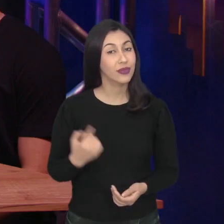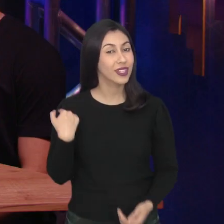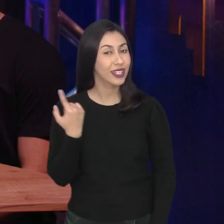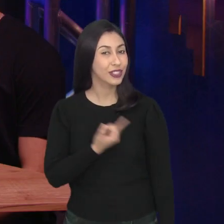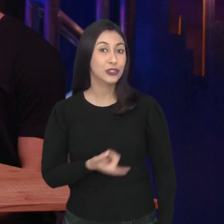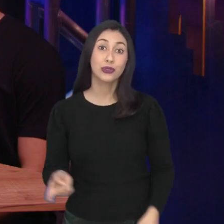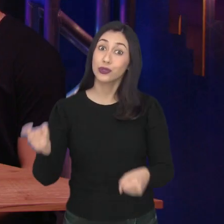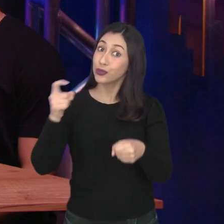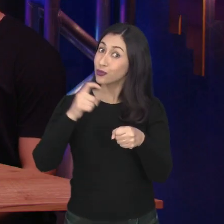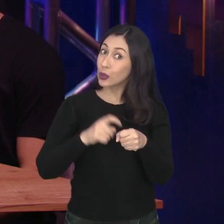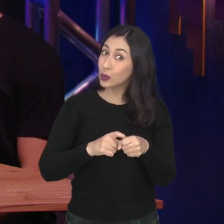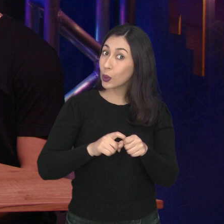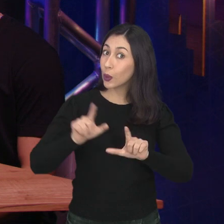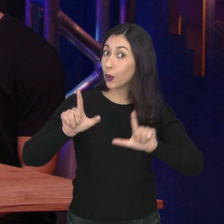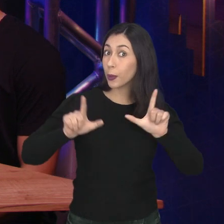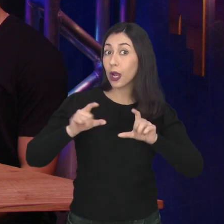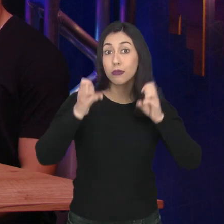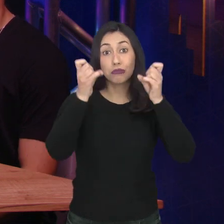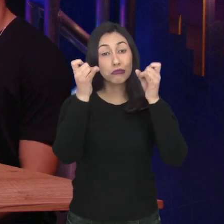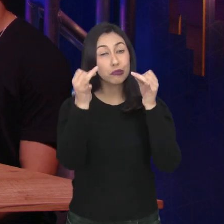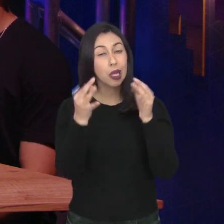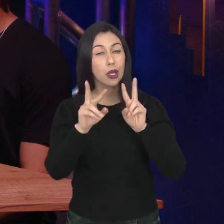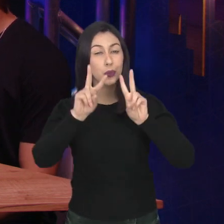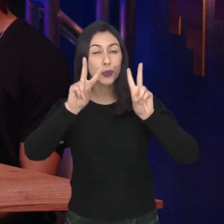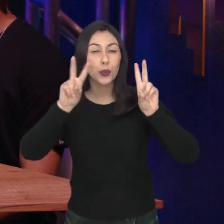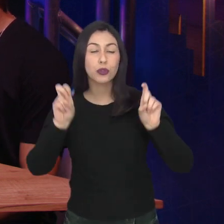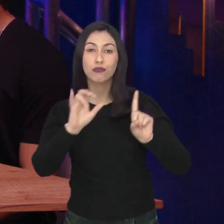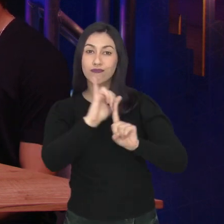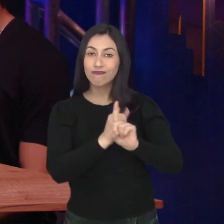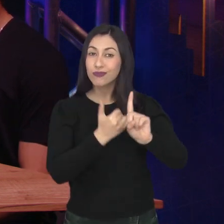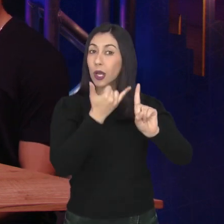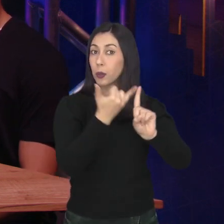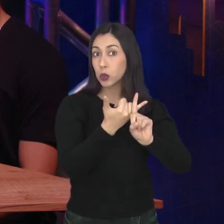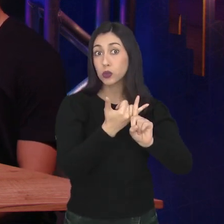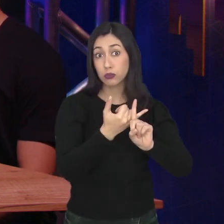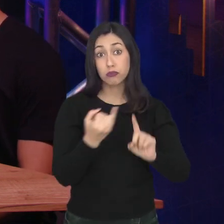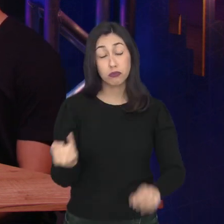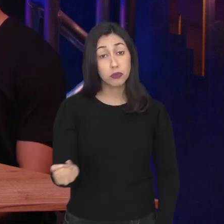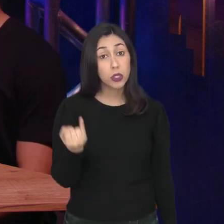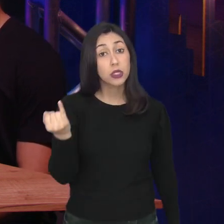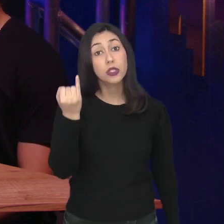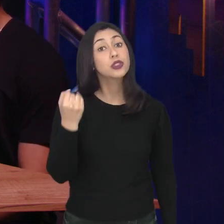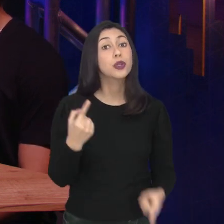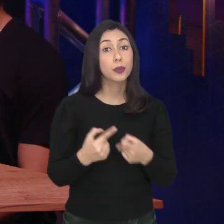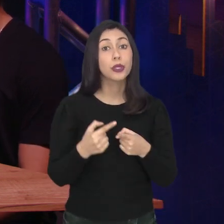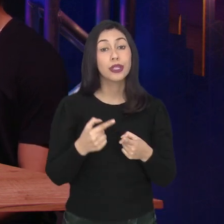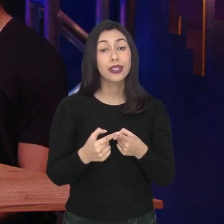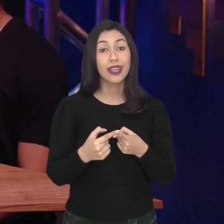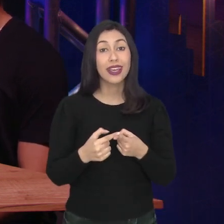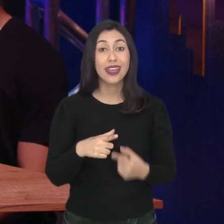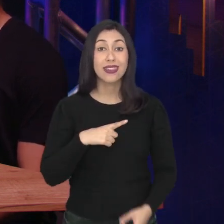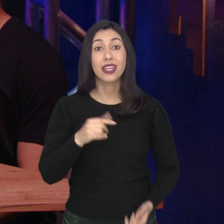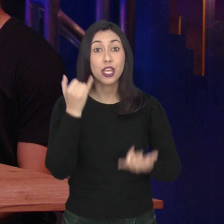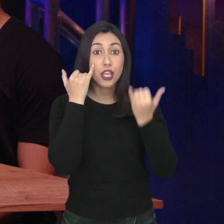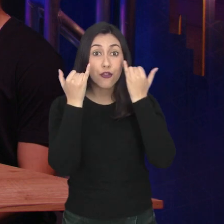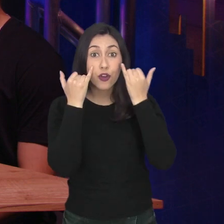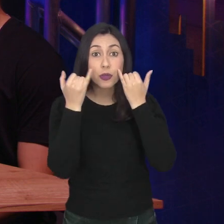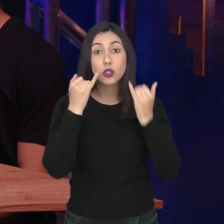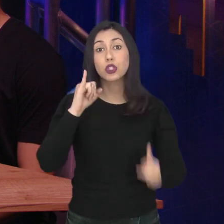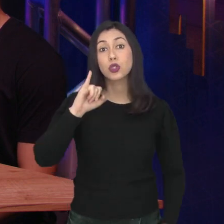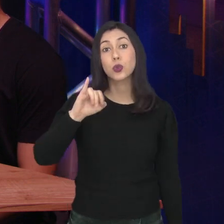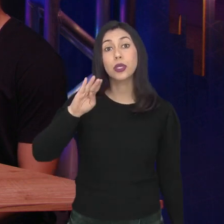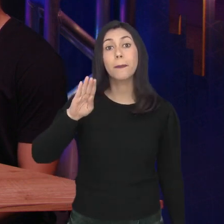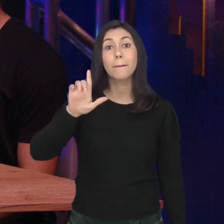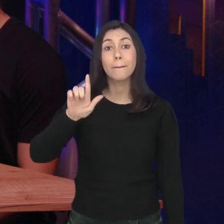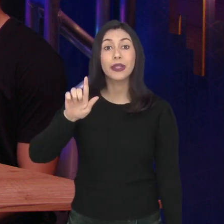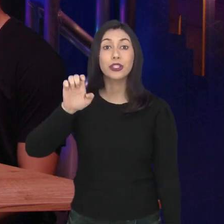E a gente está de volta com o Pode Ser, falando hoje sobre bullying, que é um assunto muito importante, né, Samuel? Até porque a gente tem dados do IBGE super